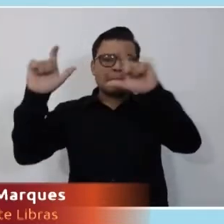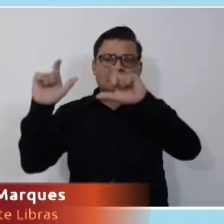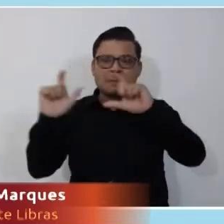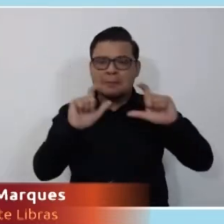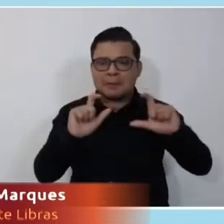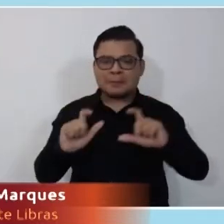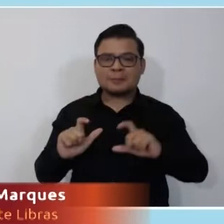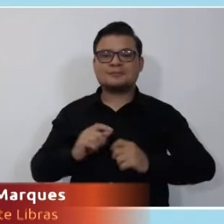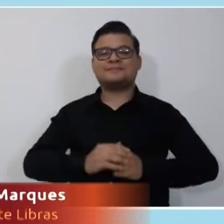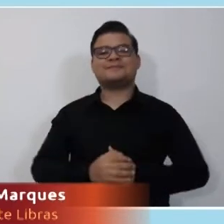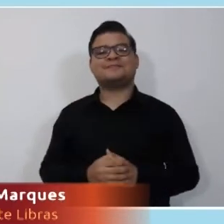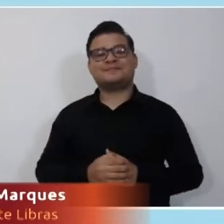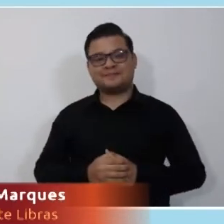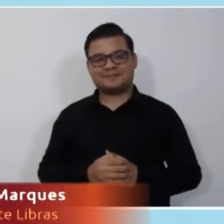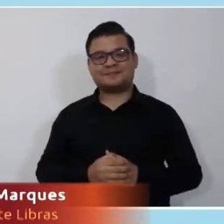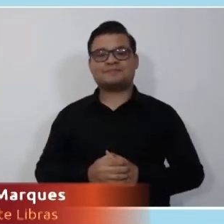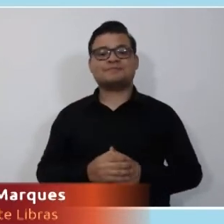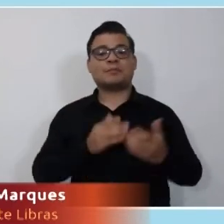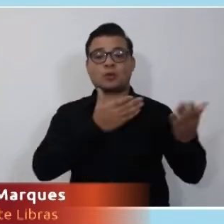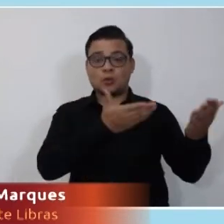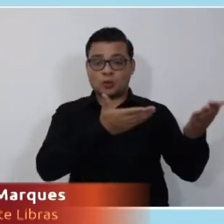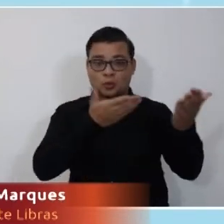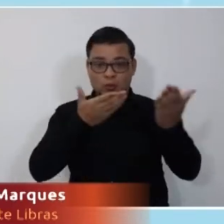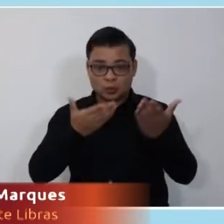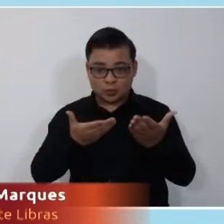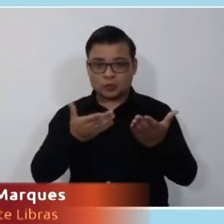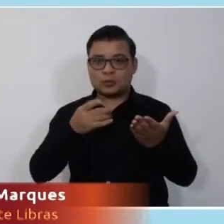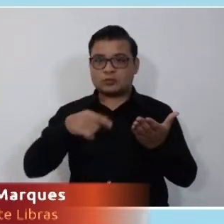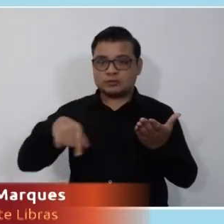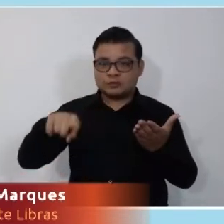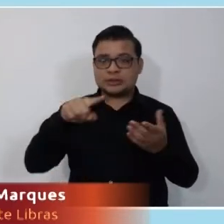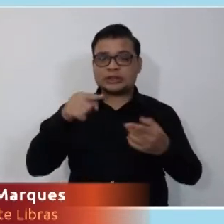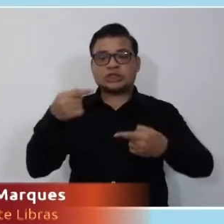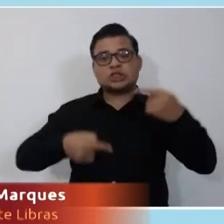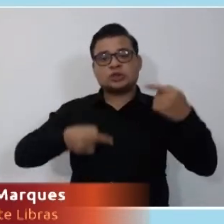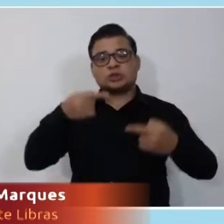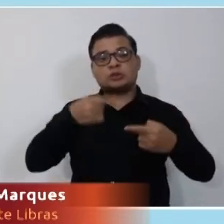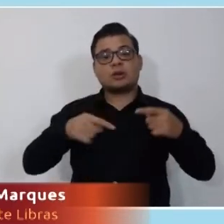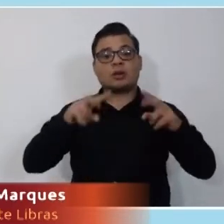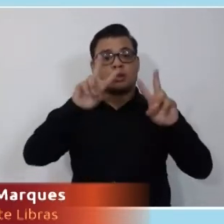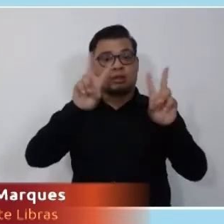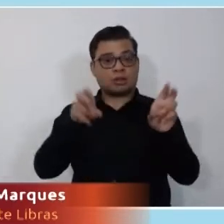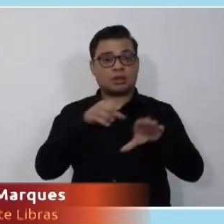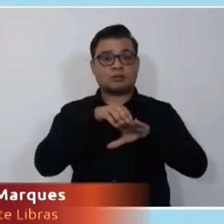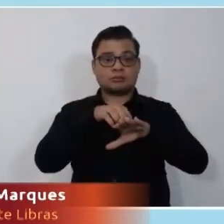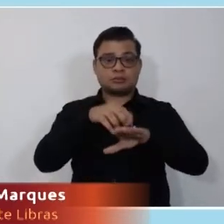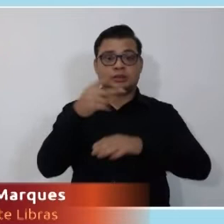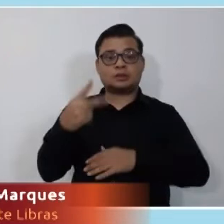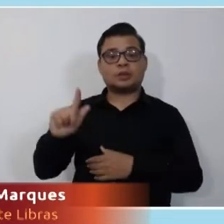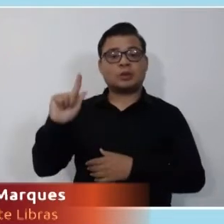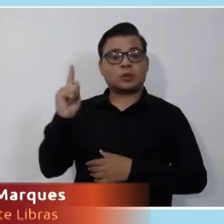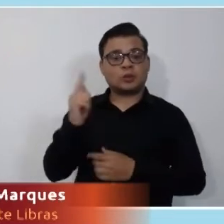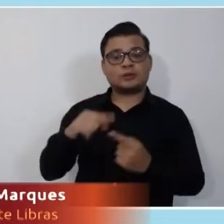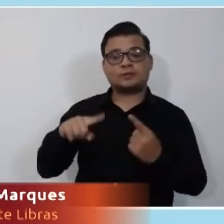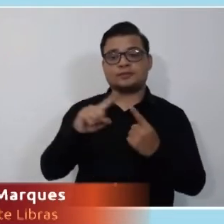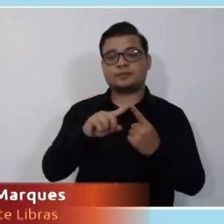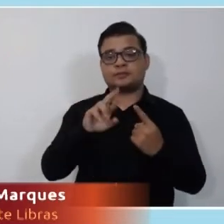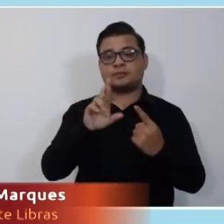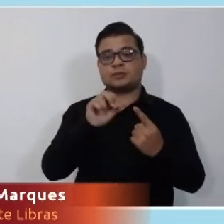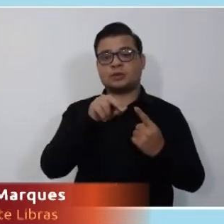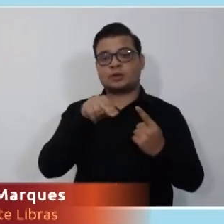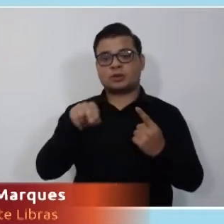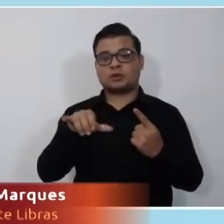sua TV. Os nossos convidados de hoje, que estão discutindo a mobilidade urbana em Goiânia, são o Rony